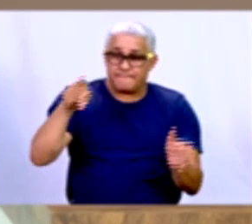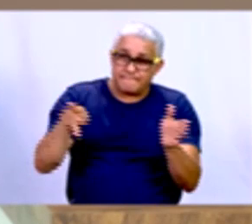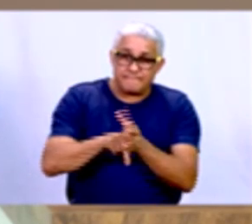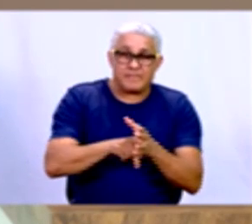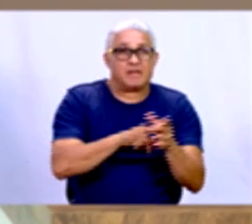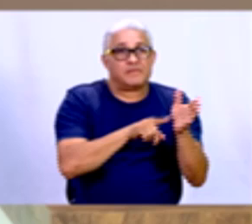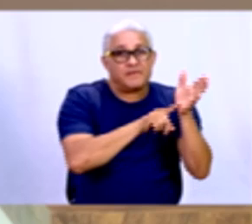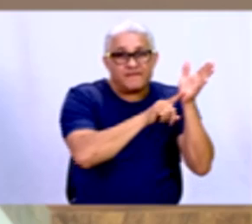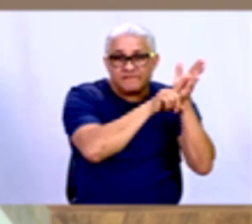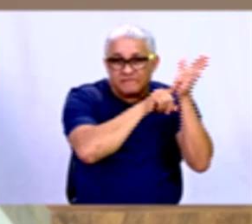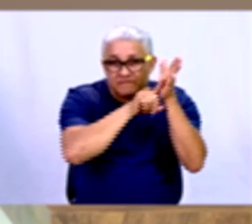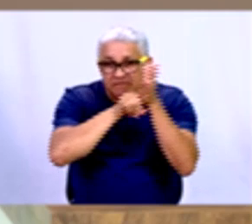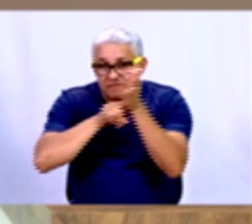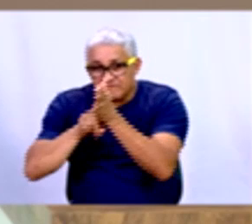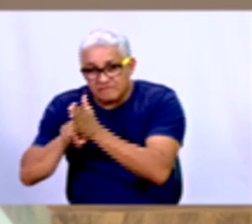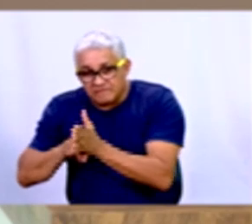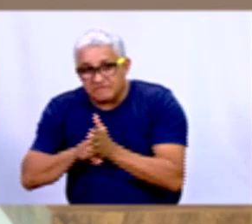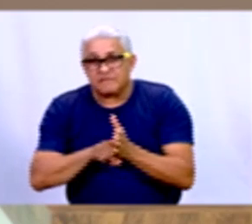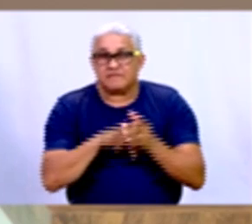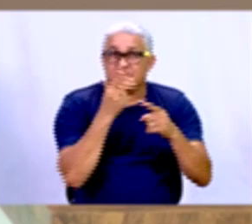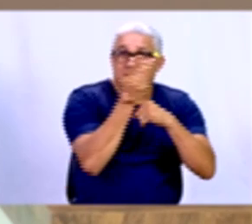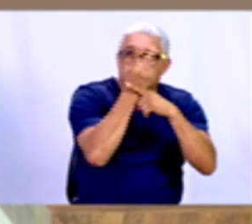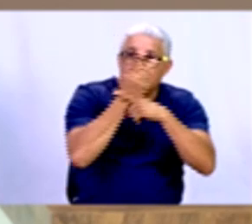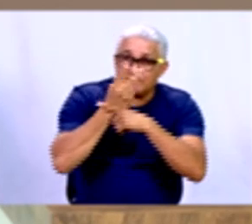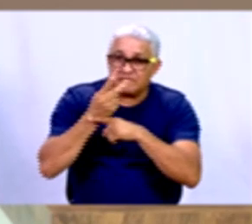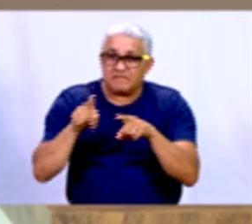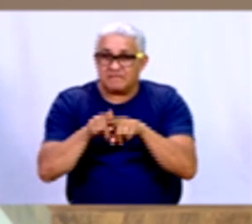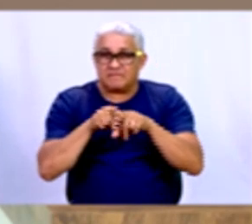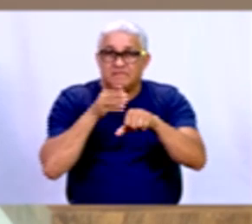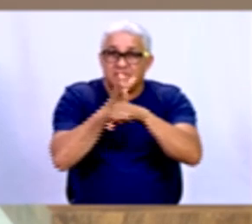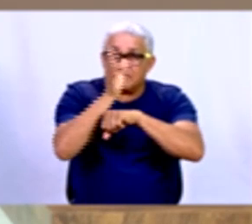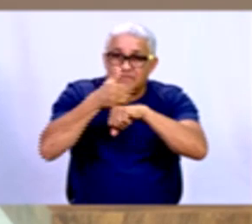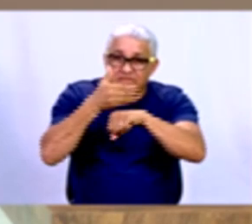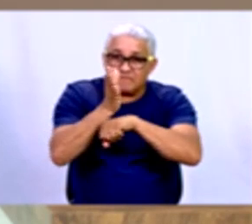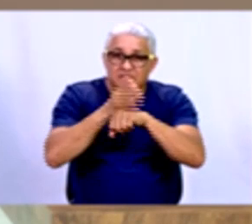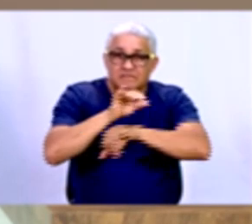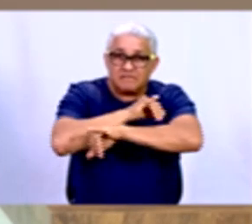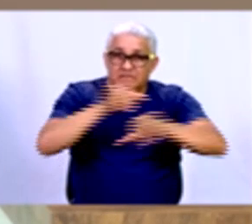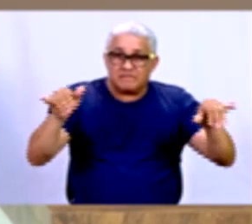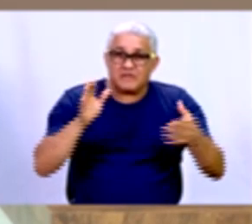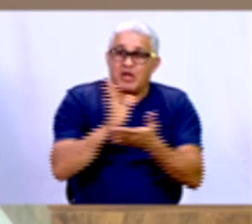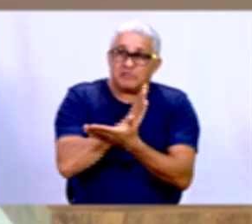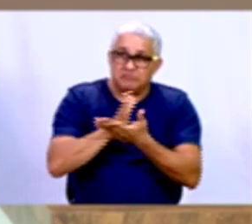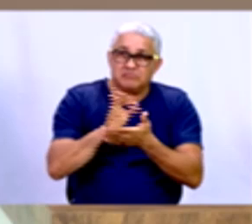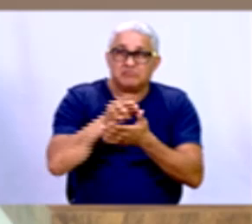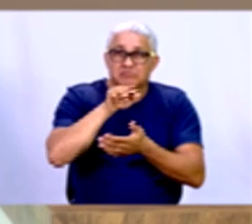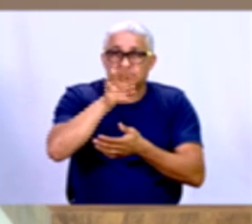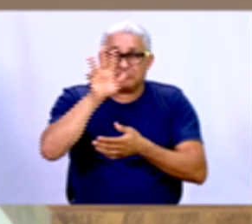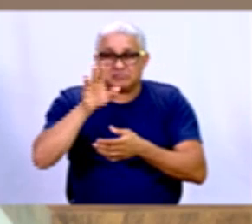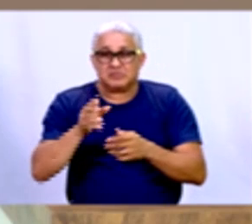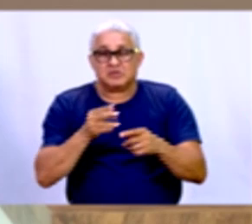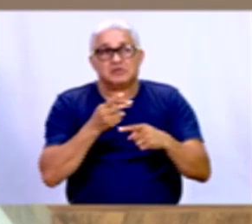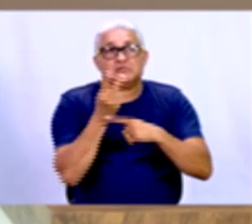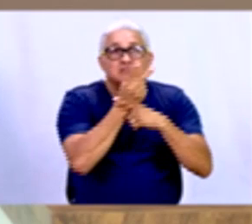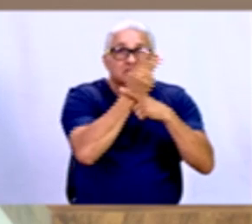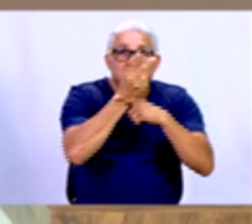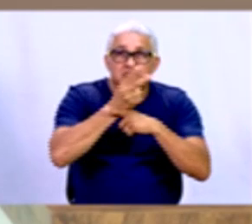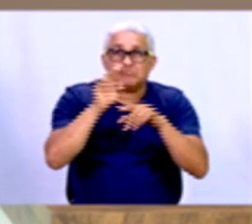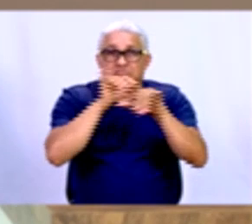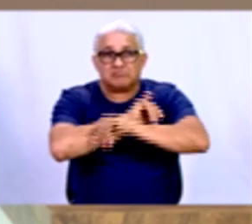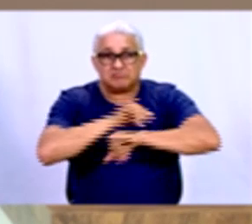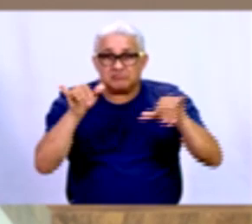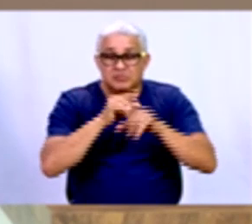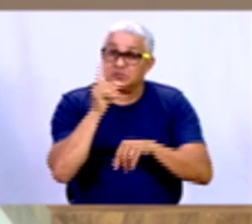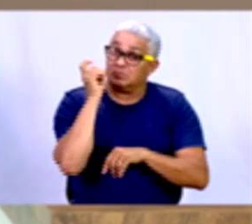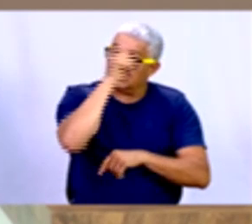mas principalmente também a acessibilidade das informações. Muitas vezes nós acessamos um site buscando uma determinada informação e